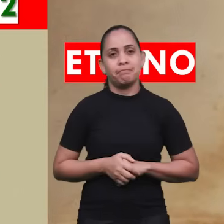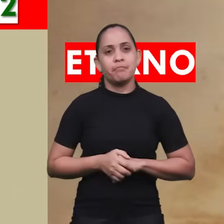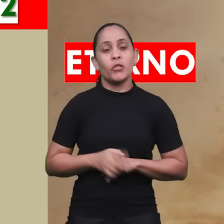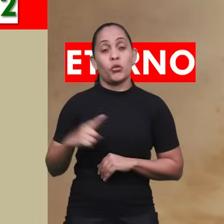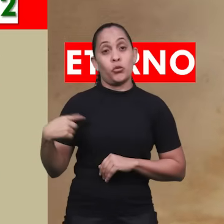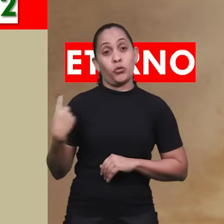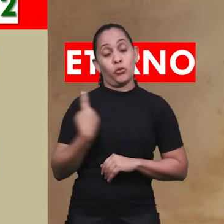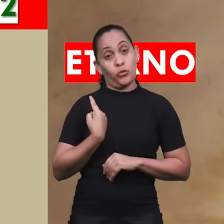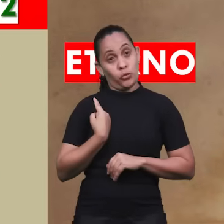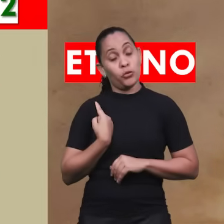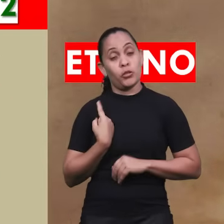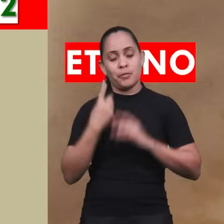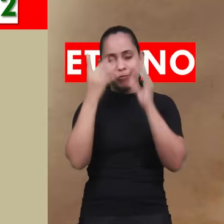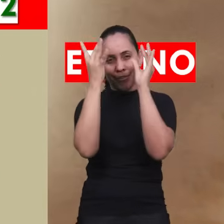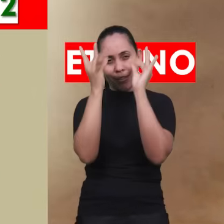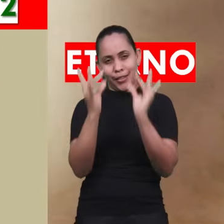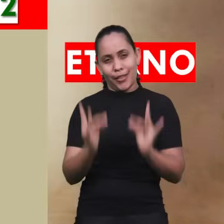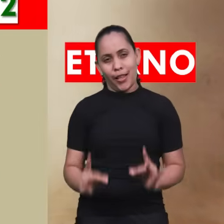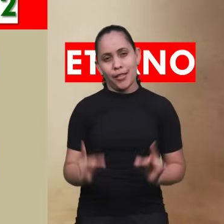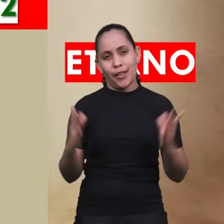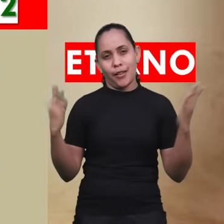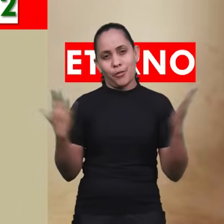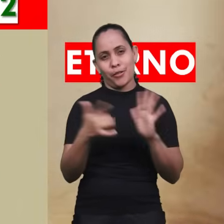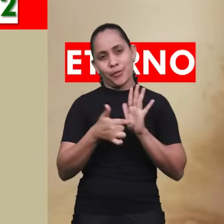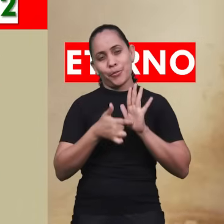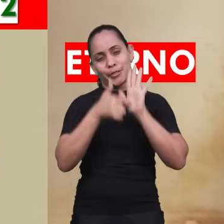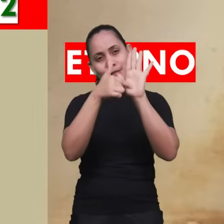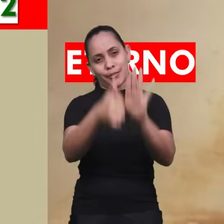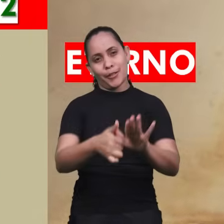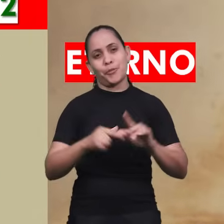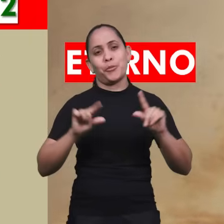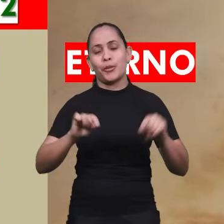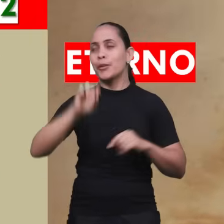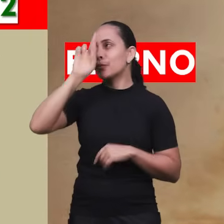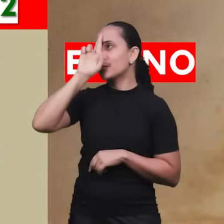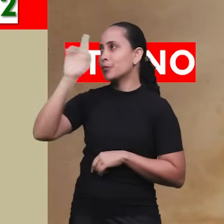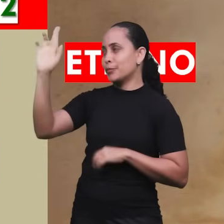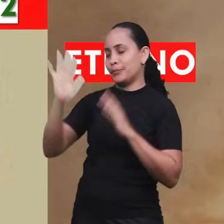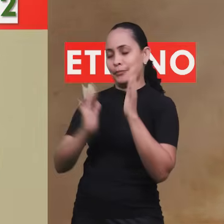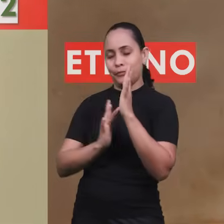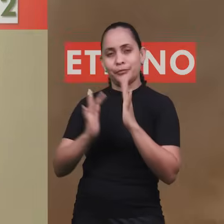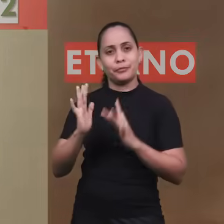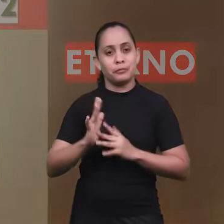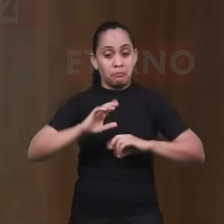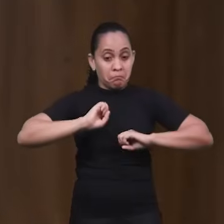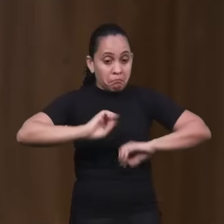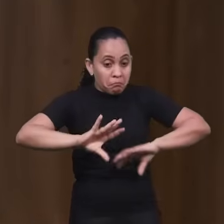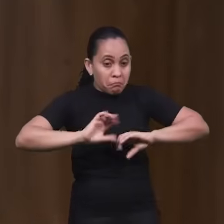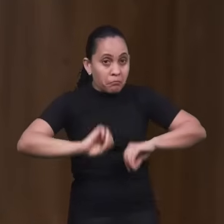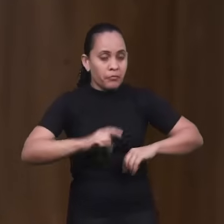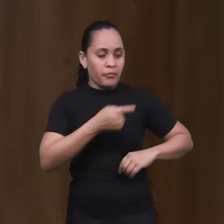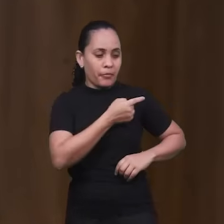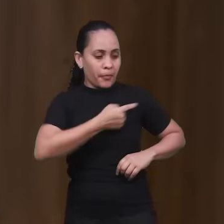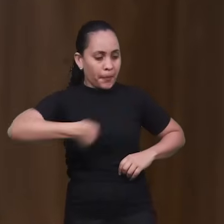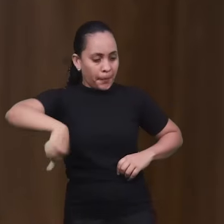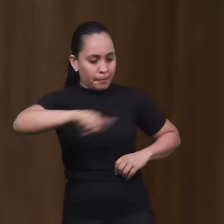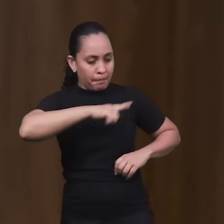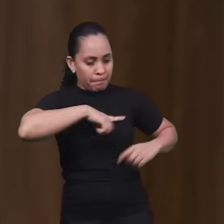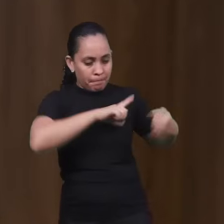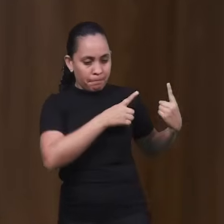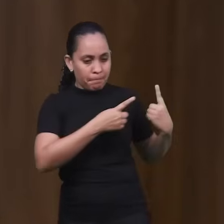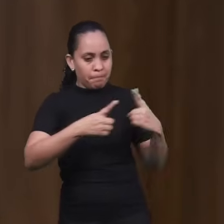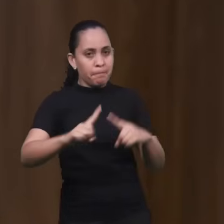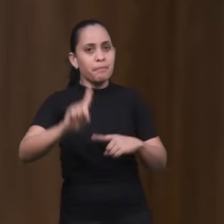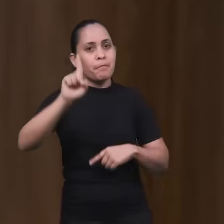agora trabalhar isso com mais detalhes, mostrando que o Senhor Jesus estava ensinando aos